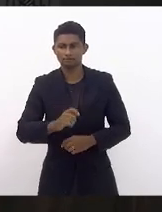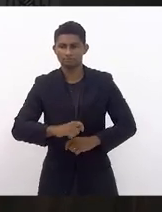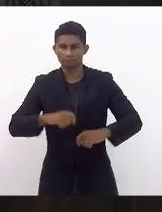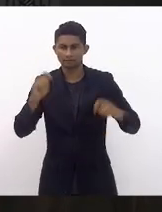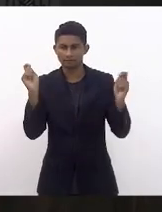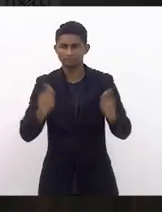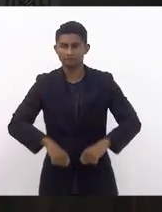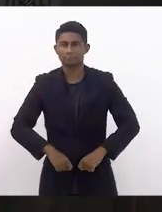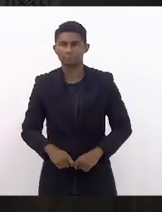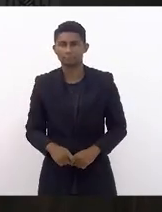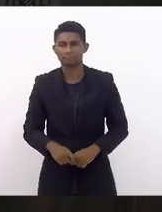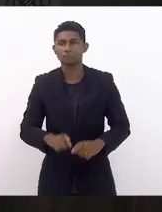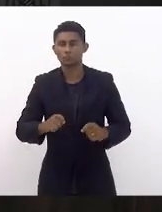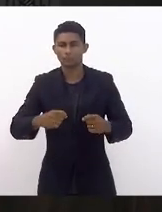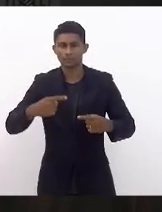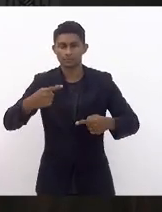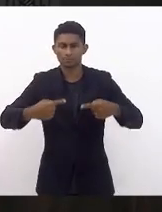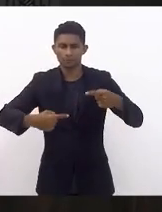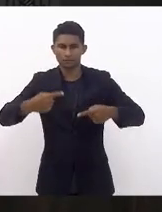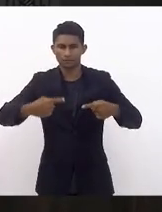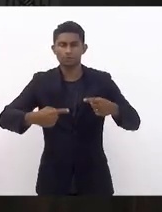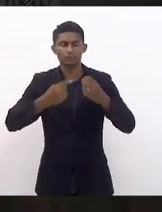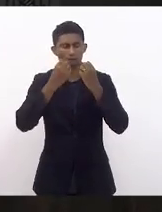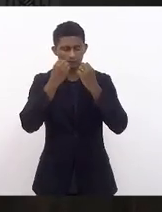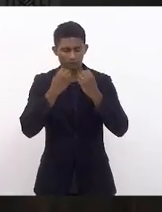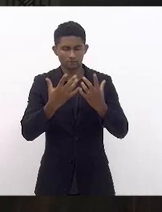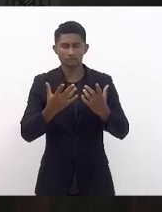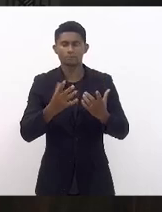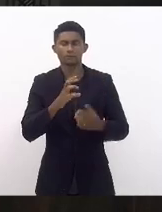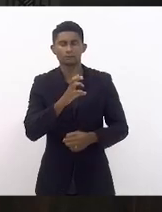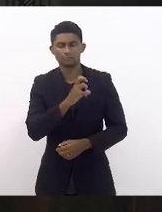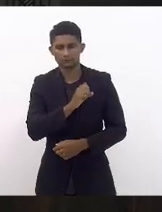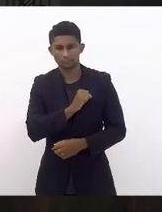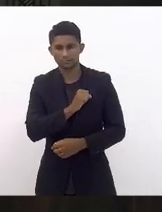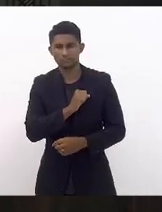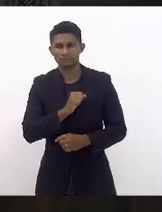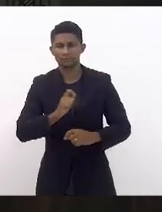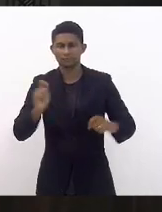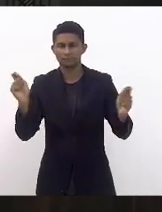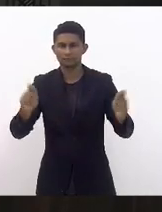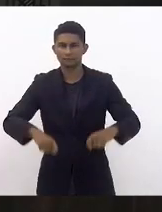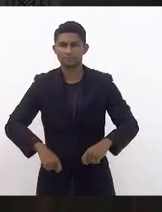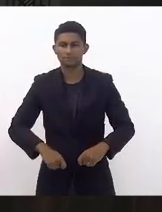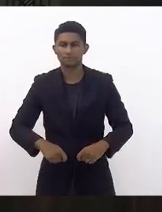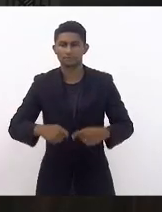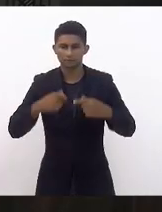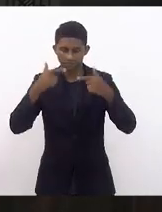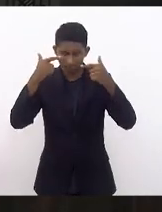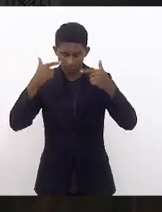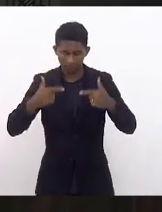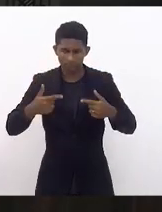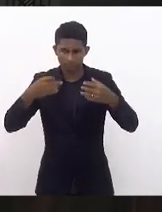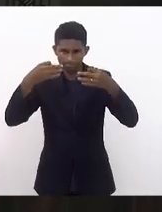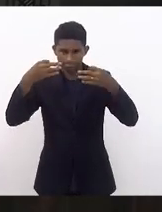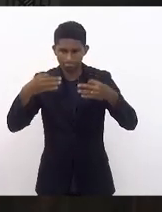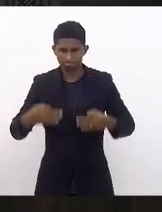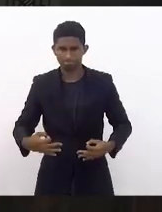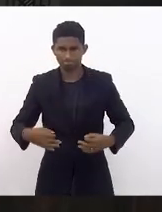fazermos uma política do bem, com amor, com honestidade.